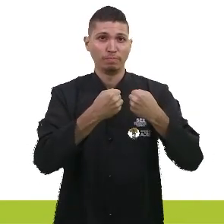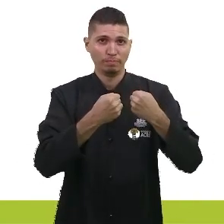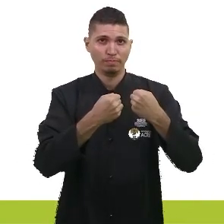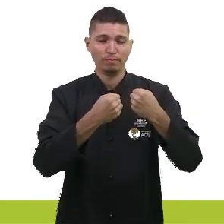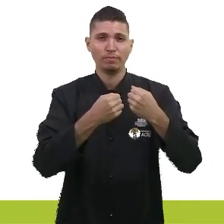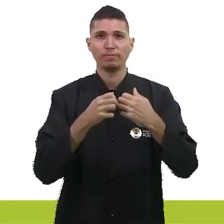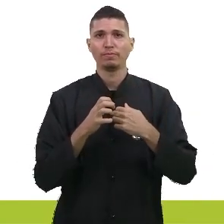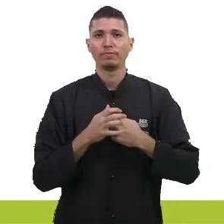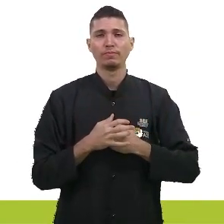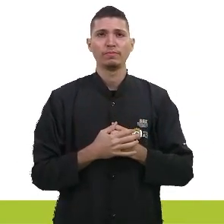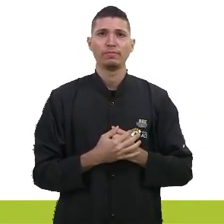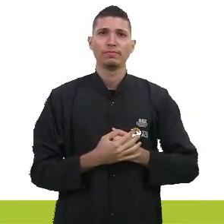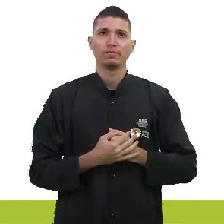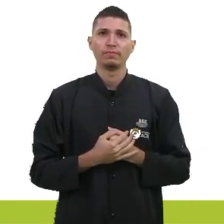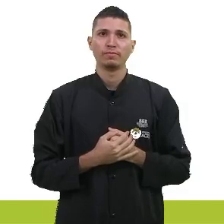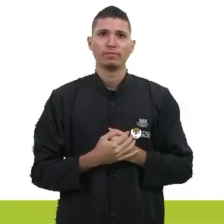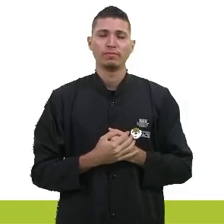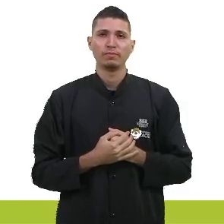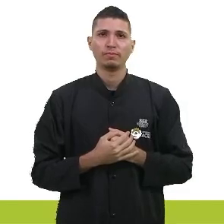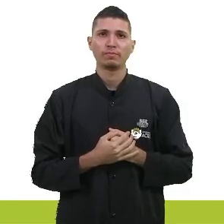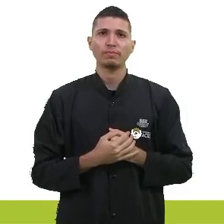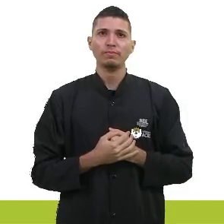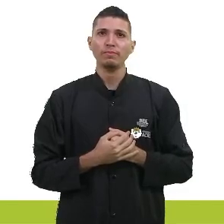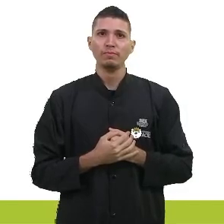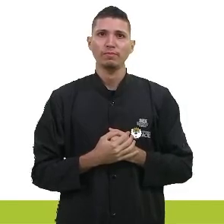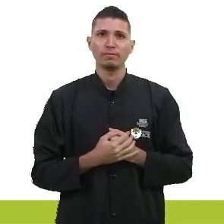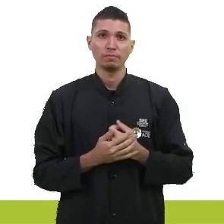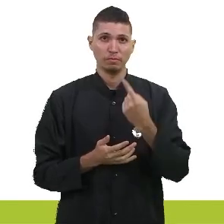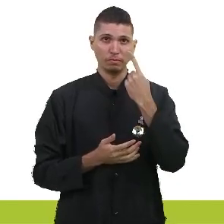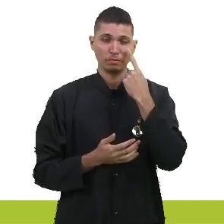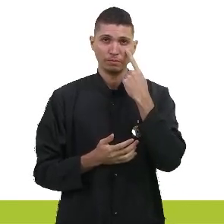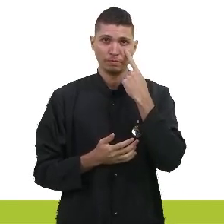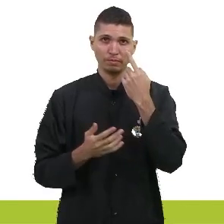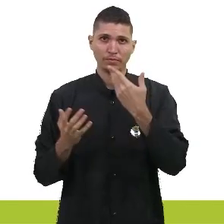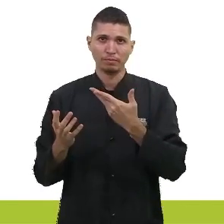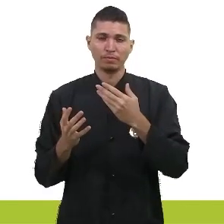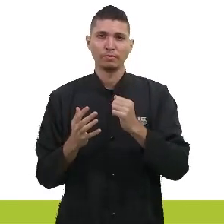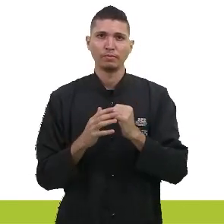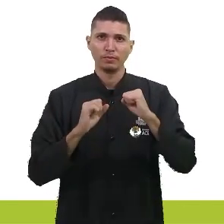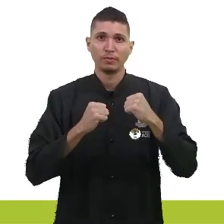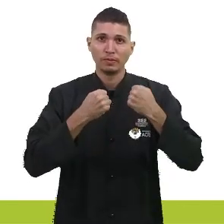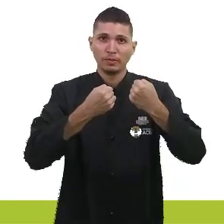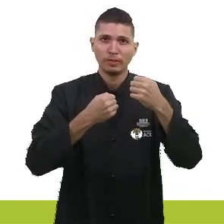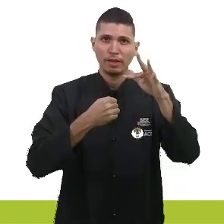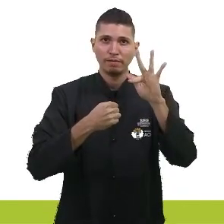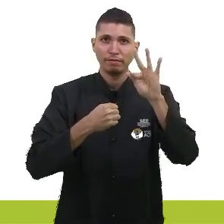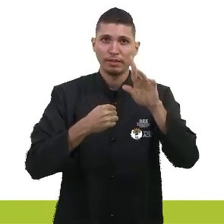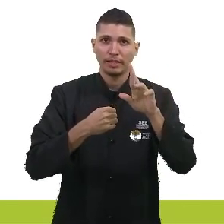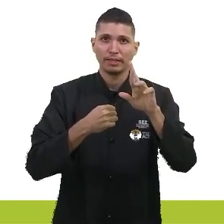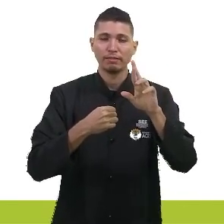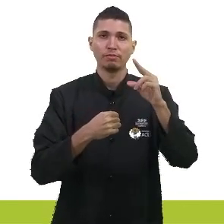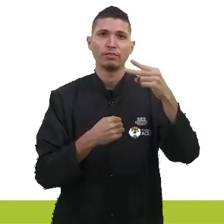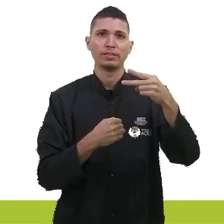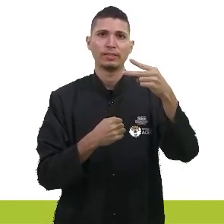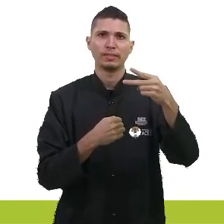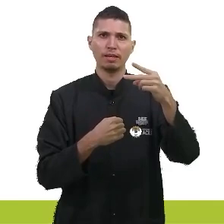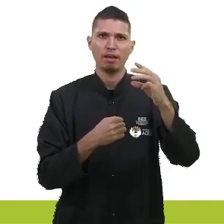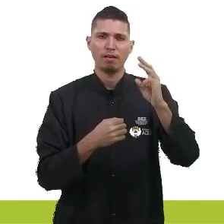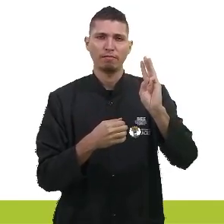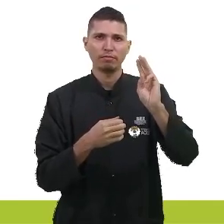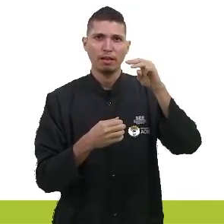só, nós temos que a força resultante, ela vai ser igual a